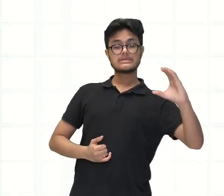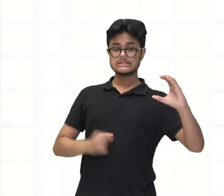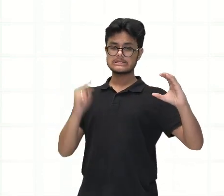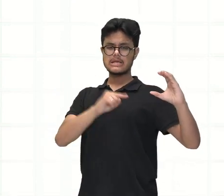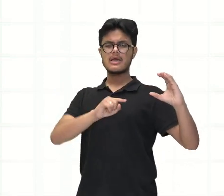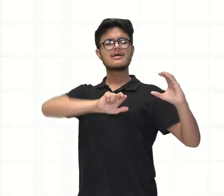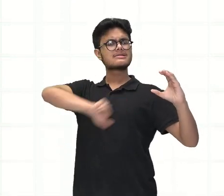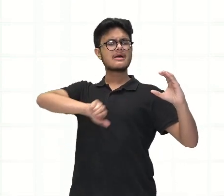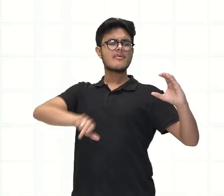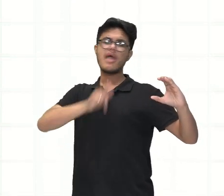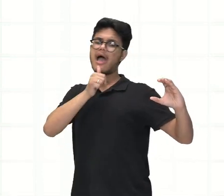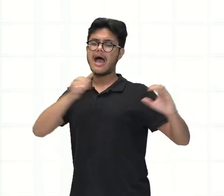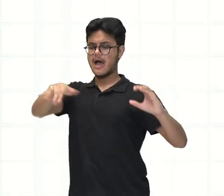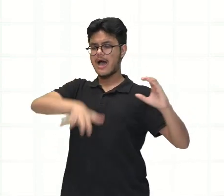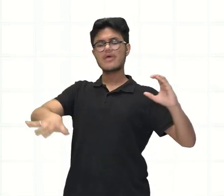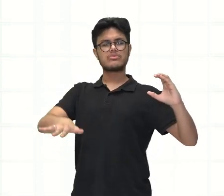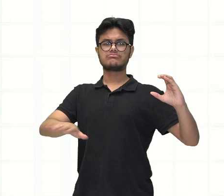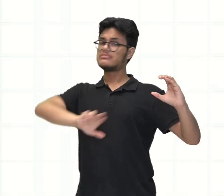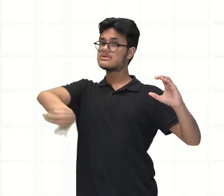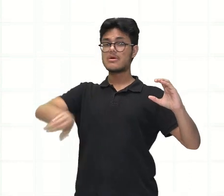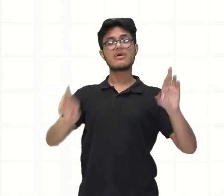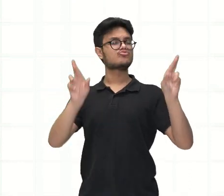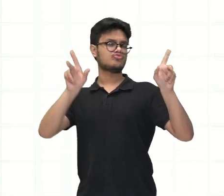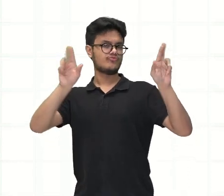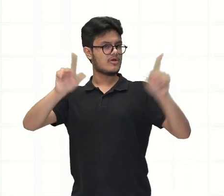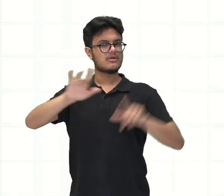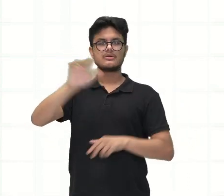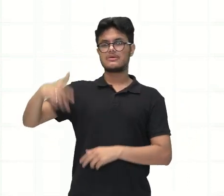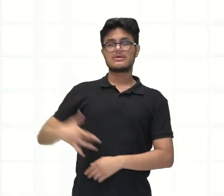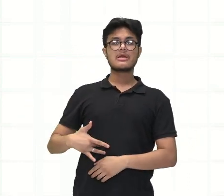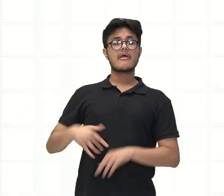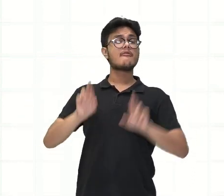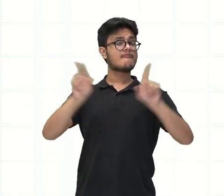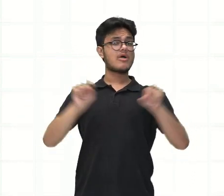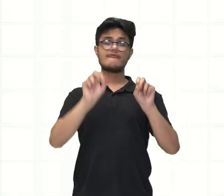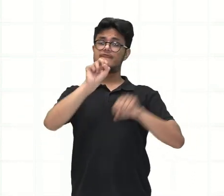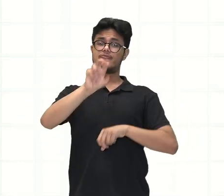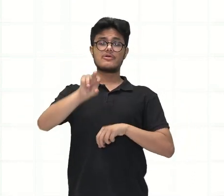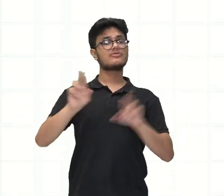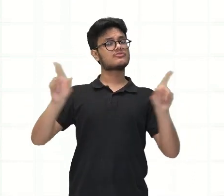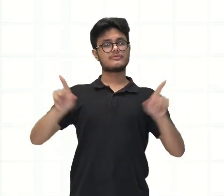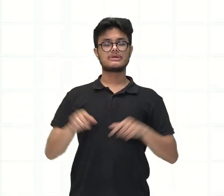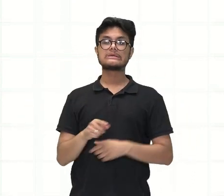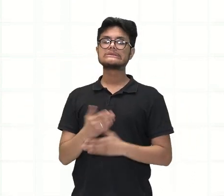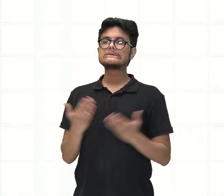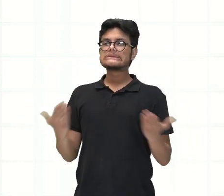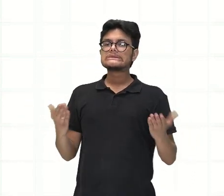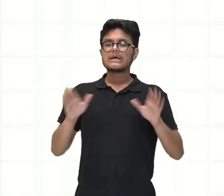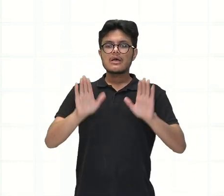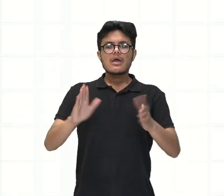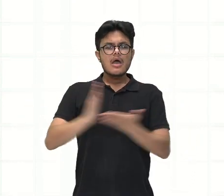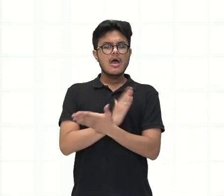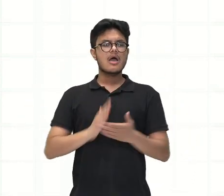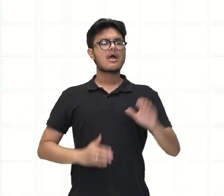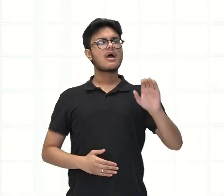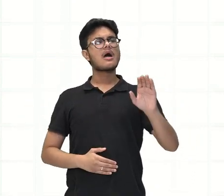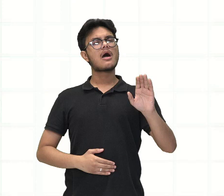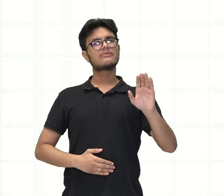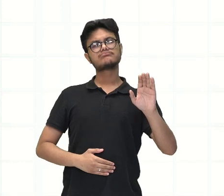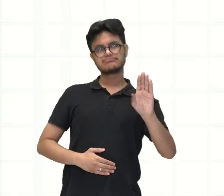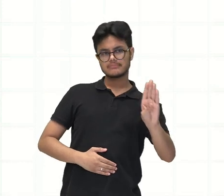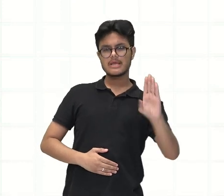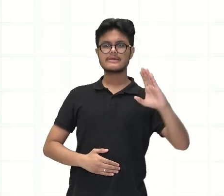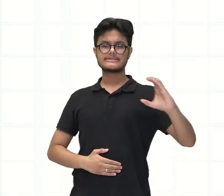por contato de água contaminada, com água contaminada. Estas outras têm outras formas